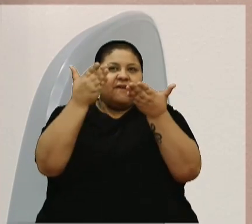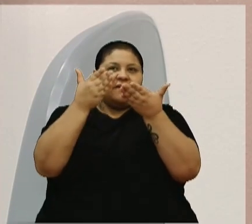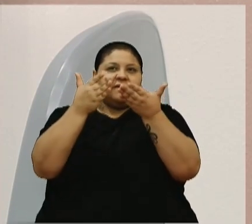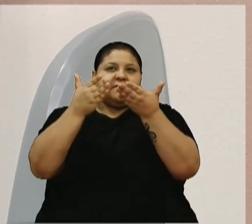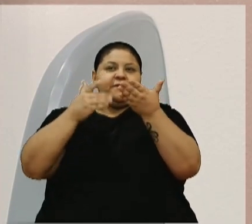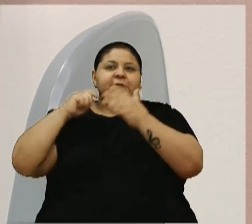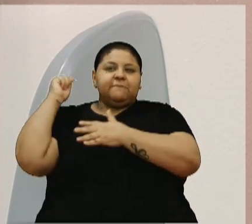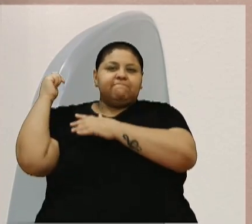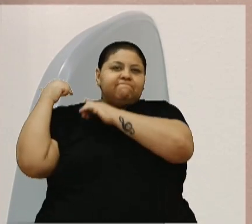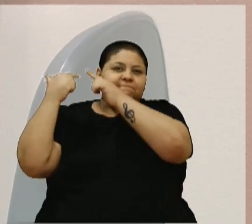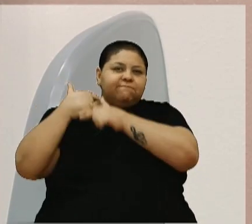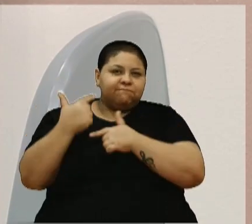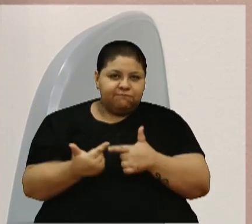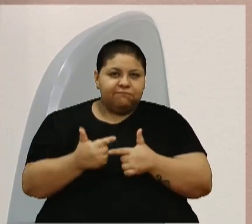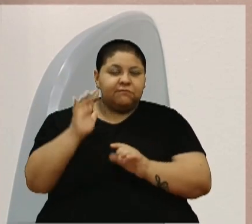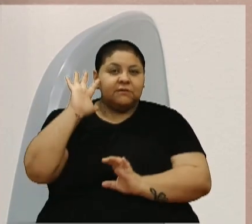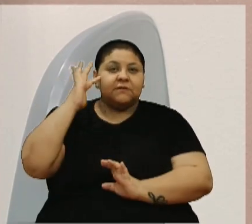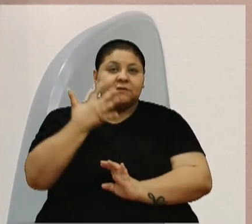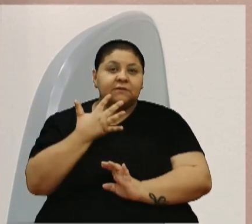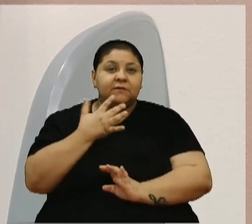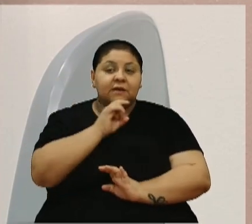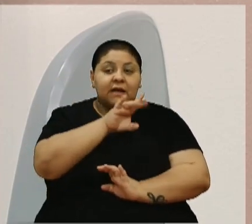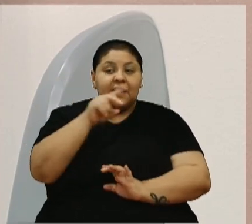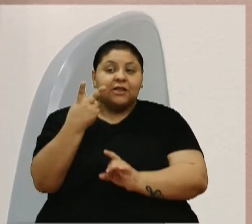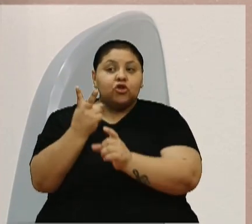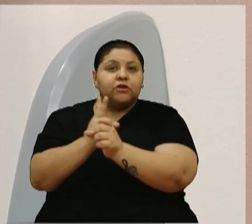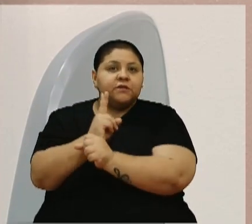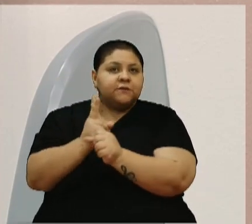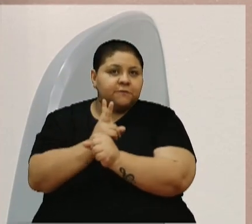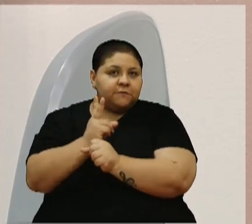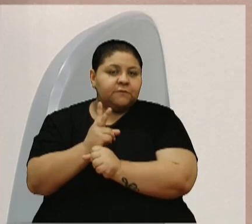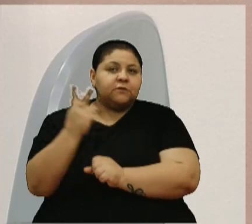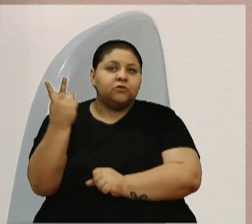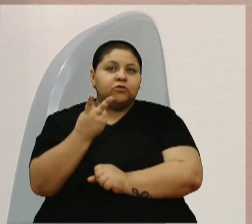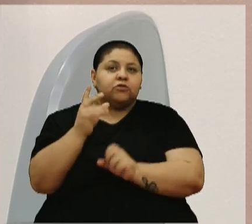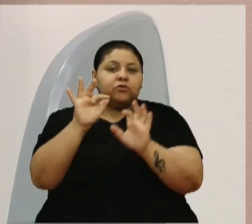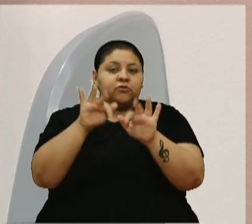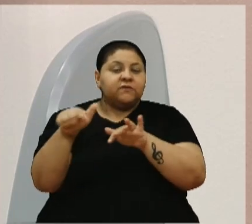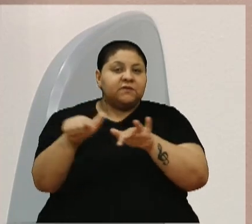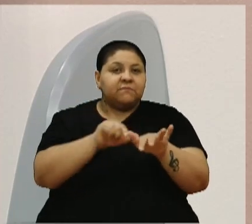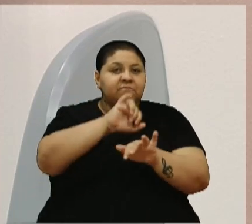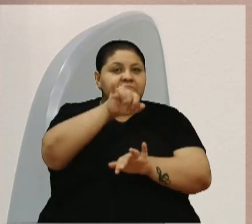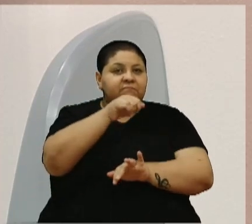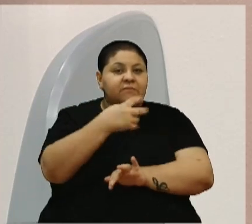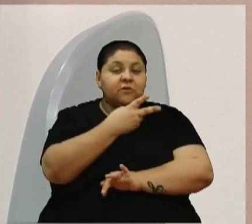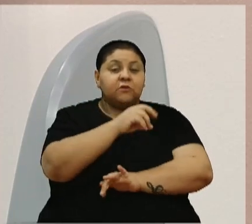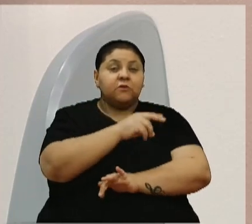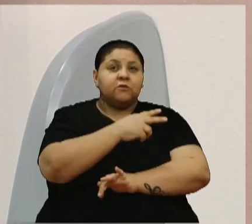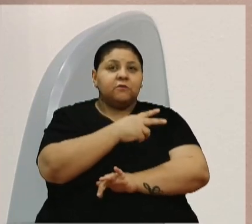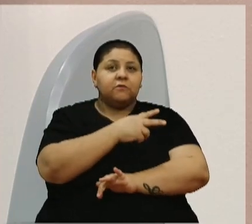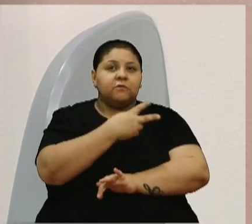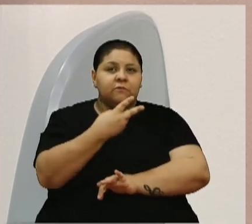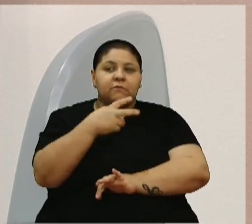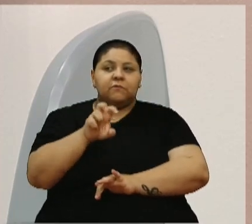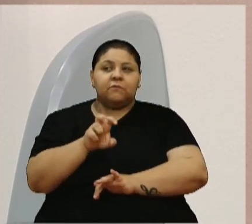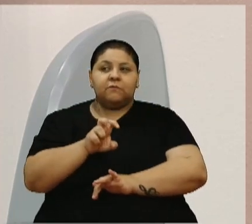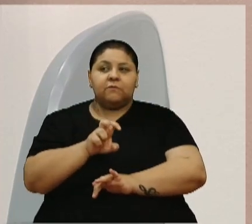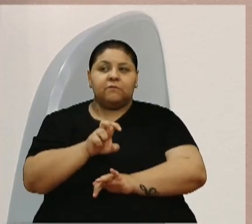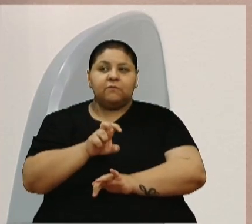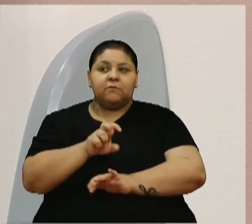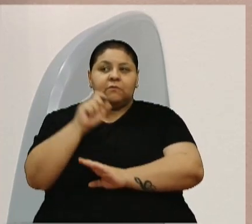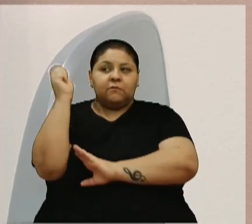tradicional da entidade, acontece a cada 2 anos, no segundo final de semana de janeiro. Em 2025, o piquete